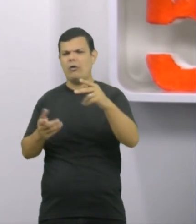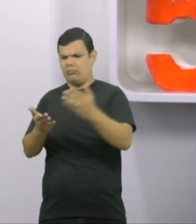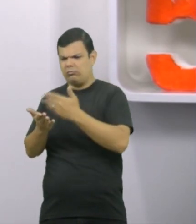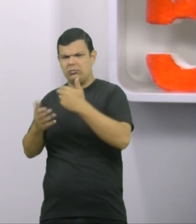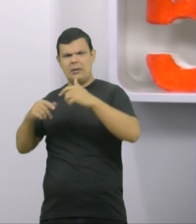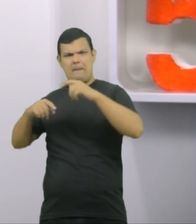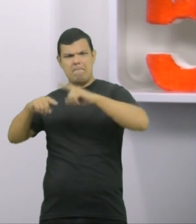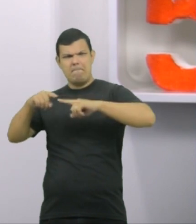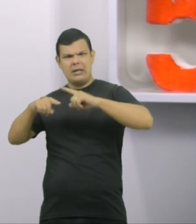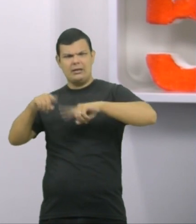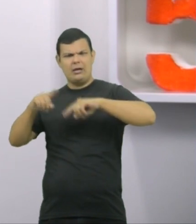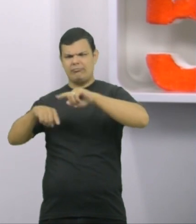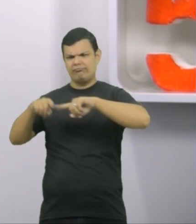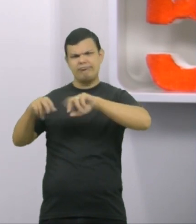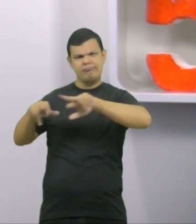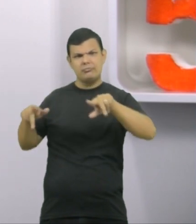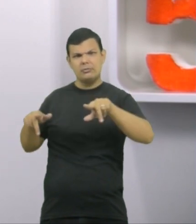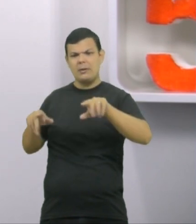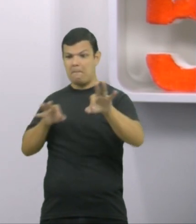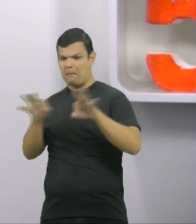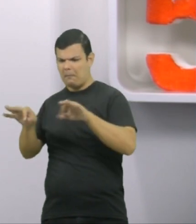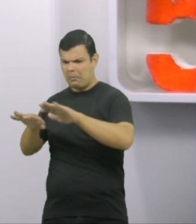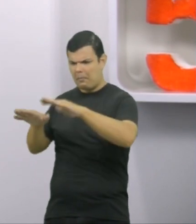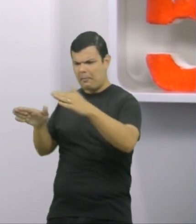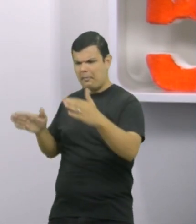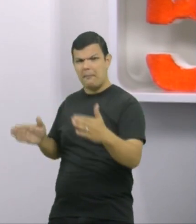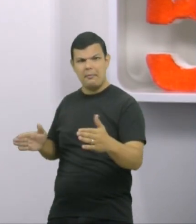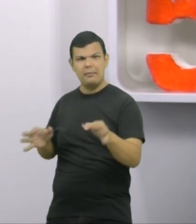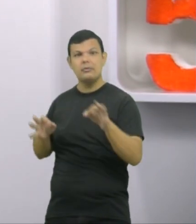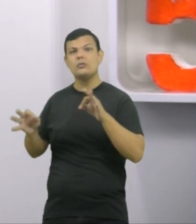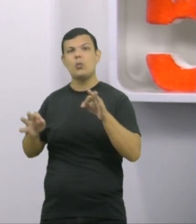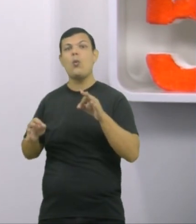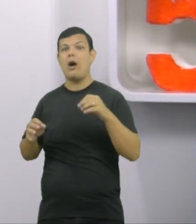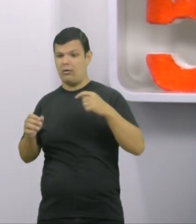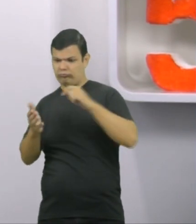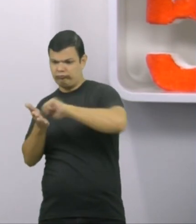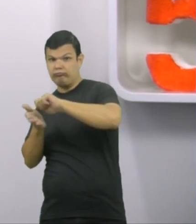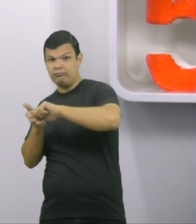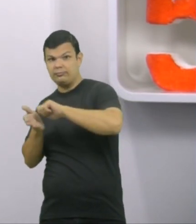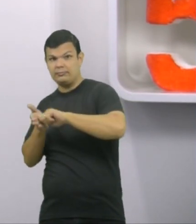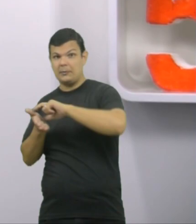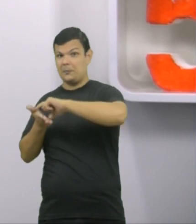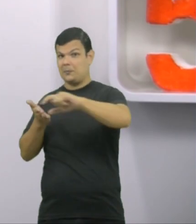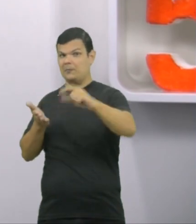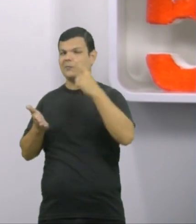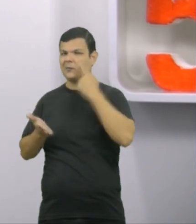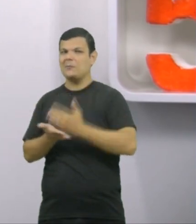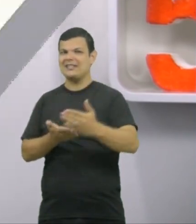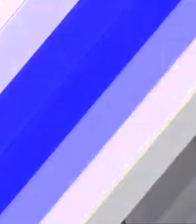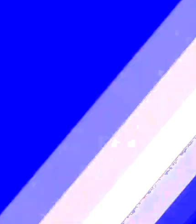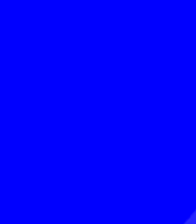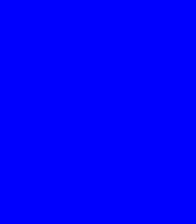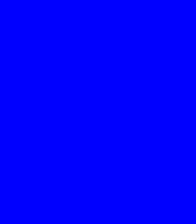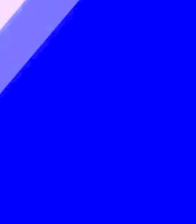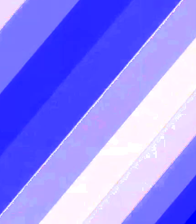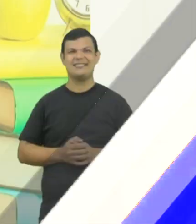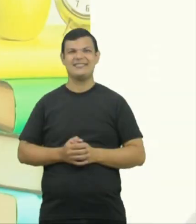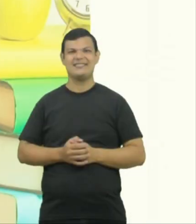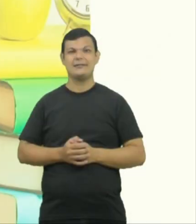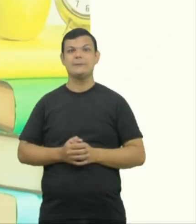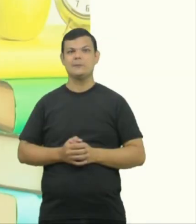material, tá bom? Te abicora num local bem bacana aí da tua casa, tá bom? Anota o cabeçalho, que a aula de hoje já vai começar. Vamos lá! Para